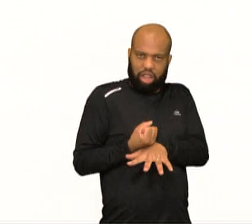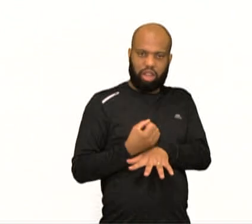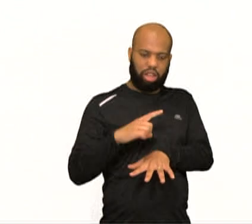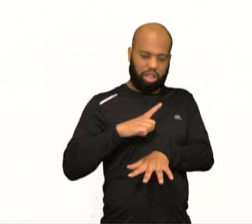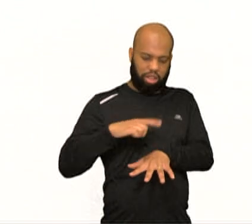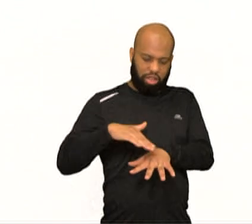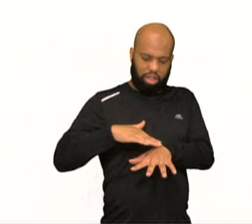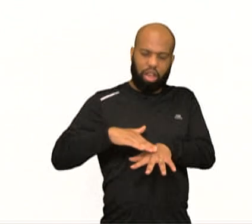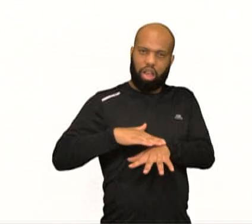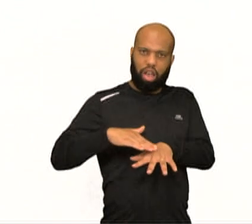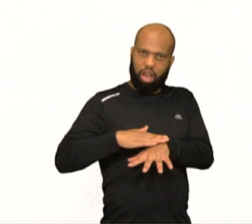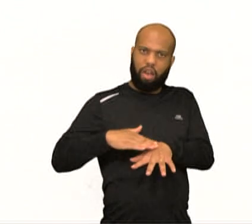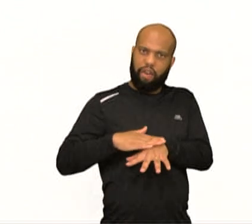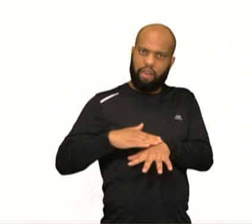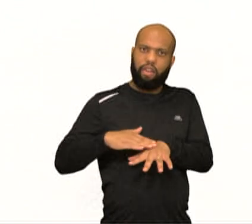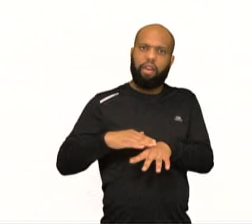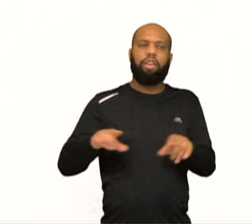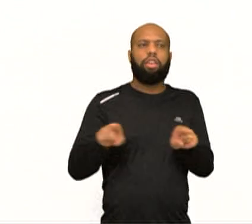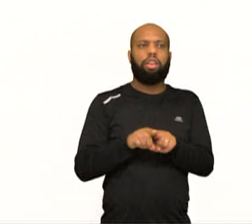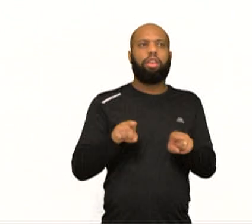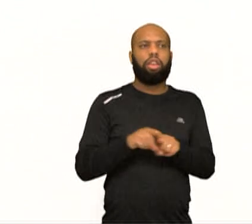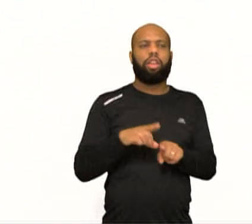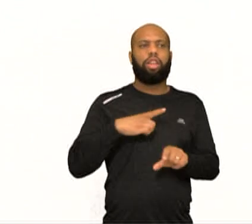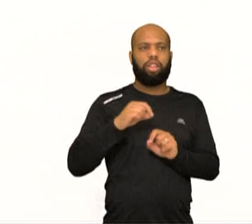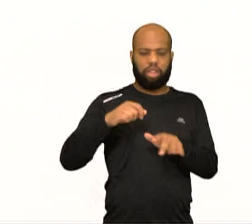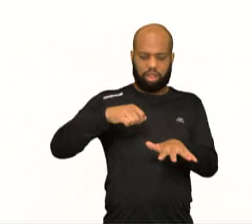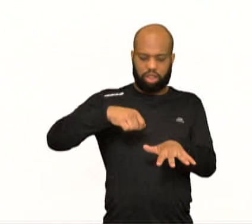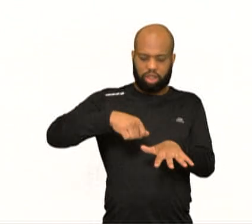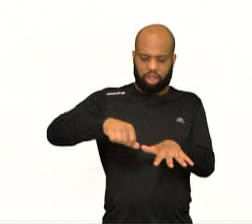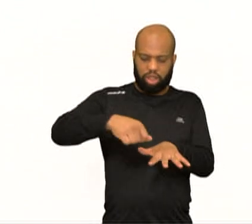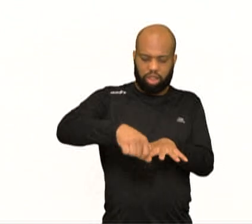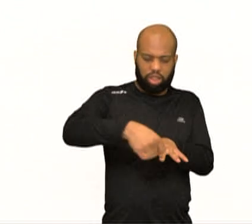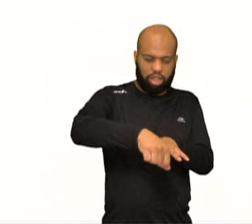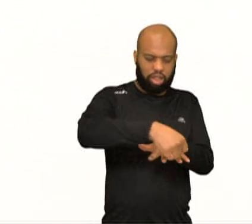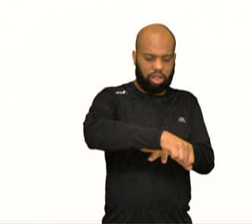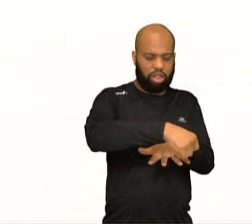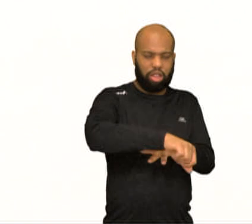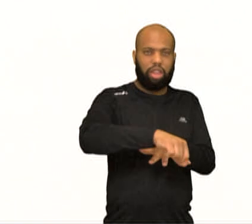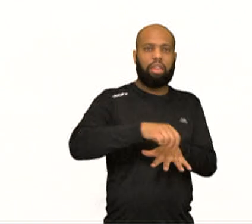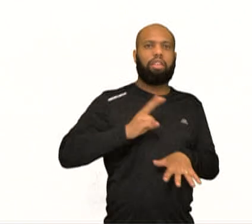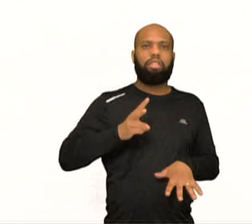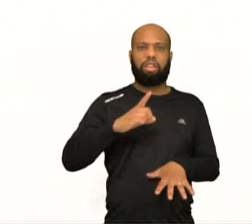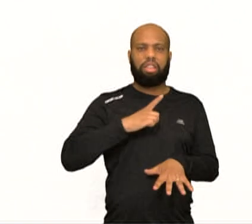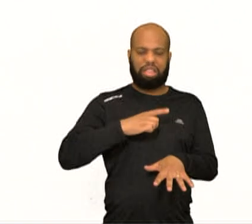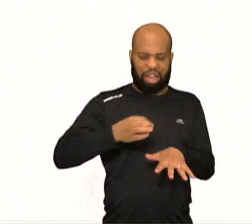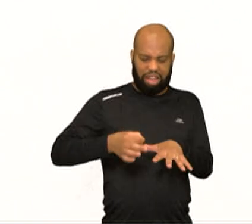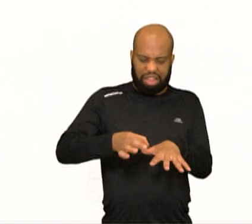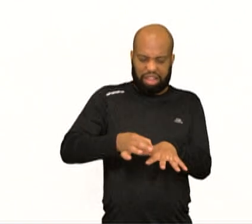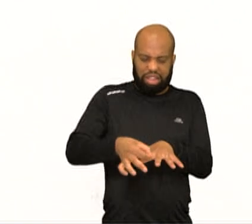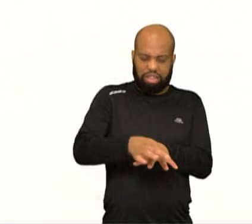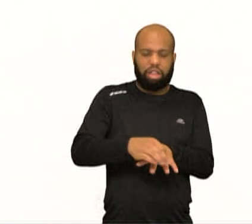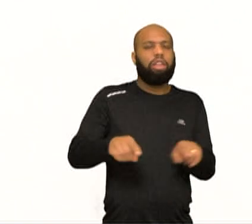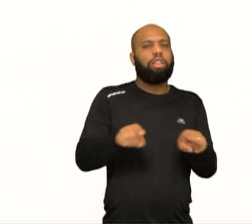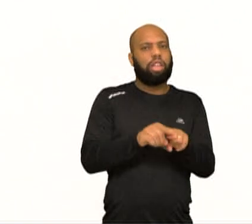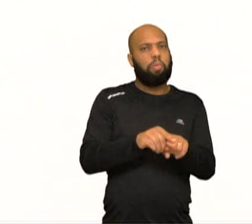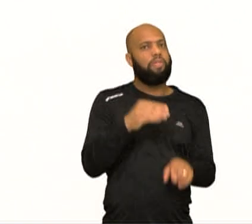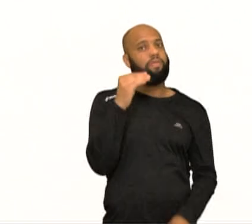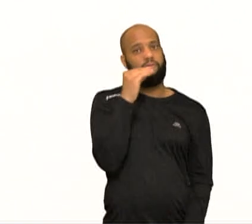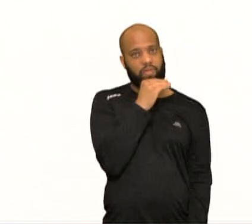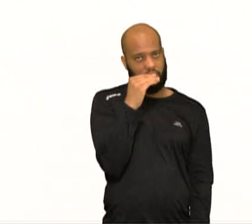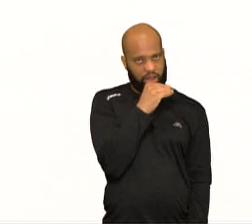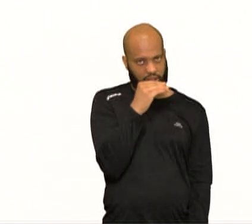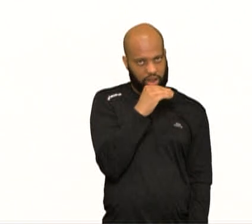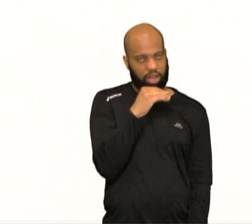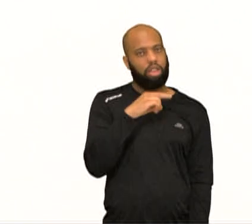aplicada, além de deixar a unha manchada e enfraquecida. Então, tem as